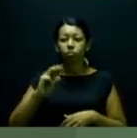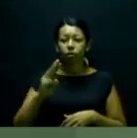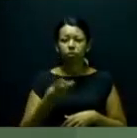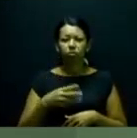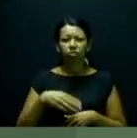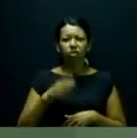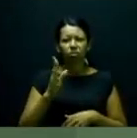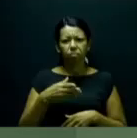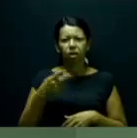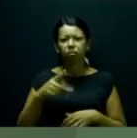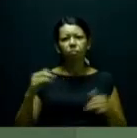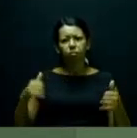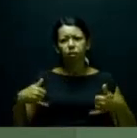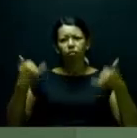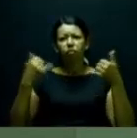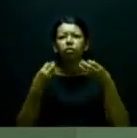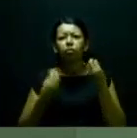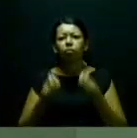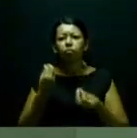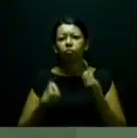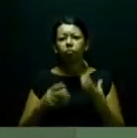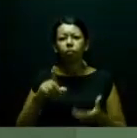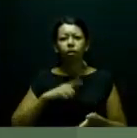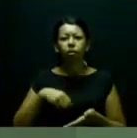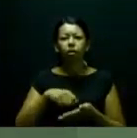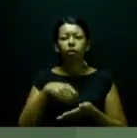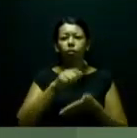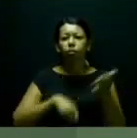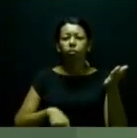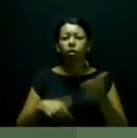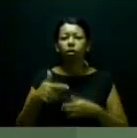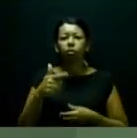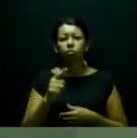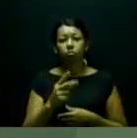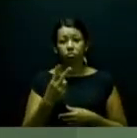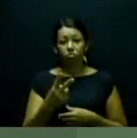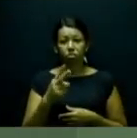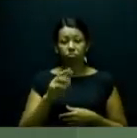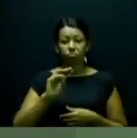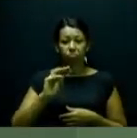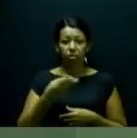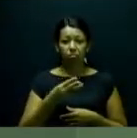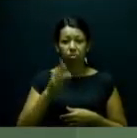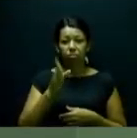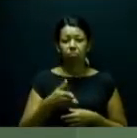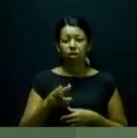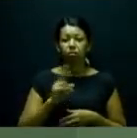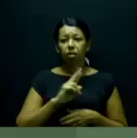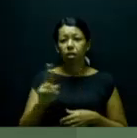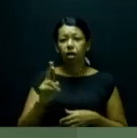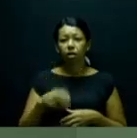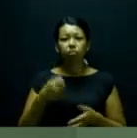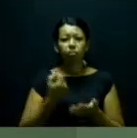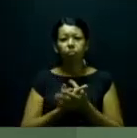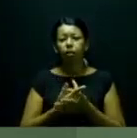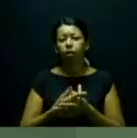para eventos? Como é que você tem um contrato de 2 milhões e meio de reais para pagar propaganda e publicidade e a cidade devendo para todo